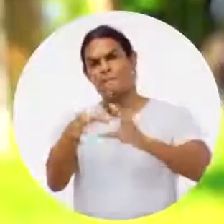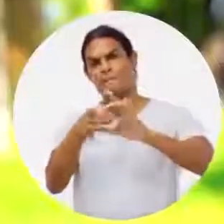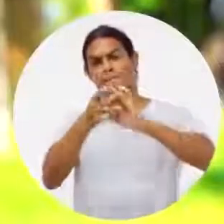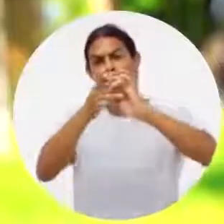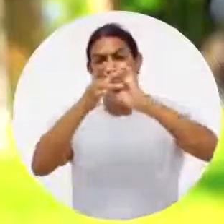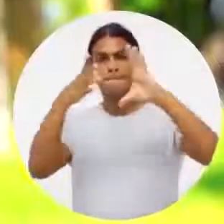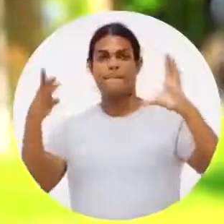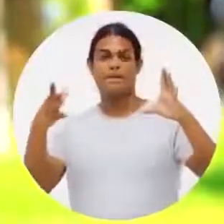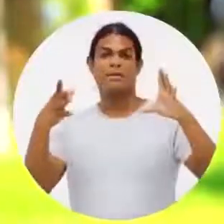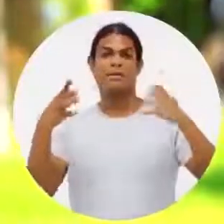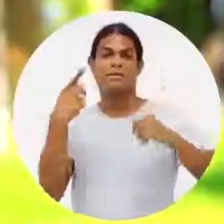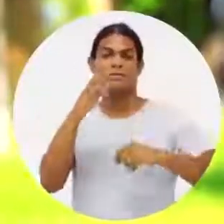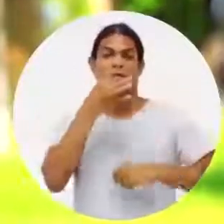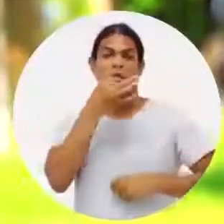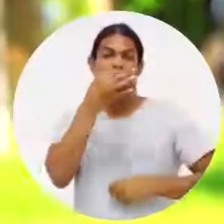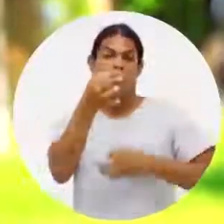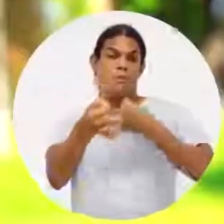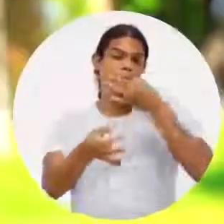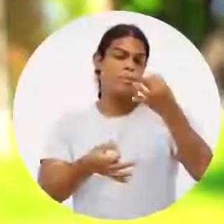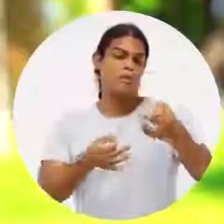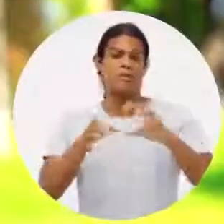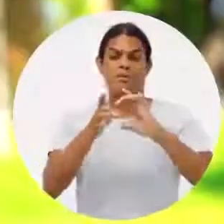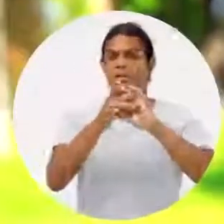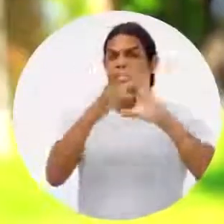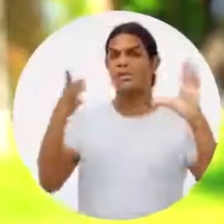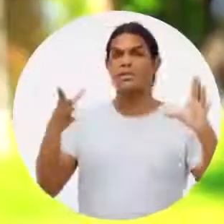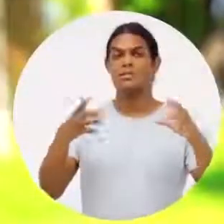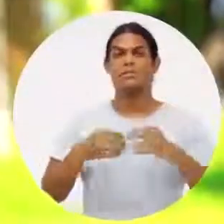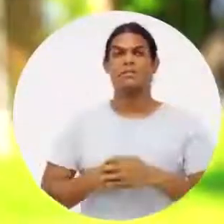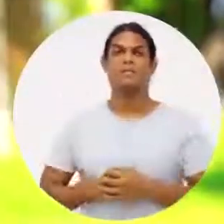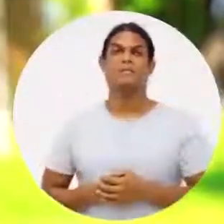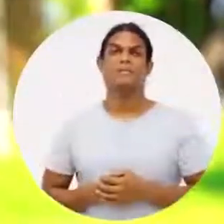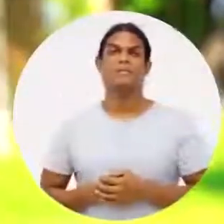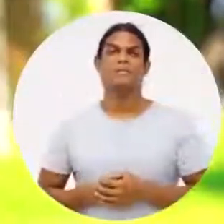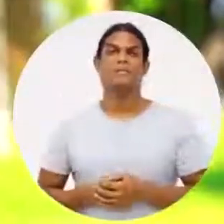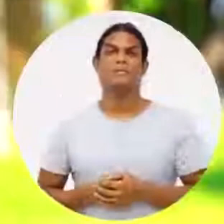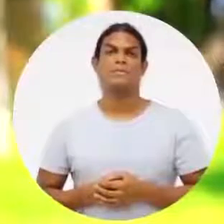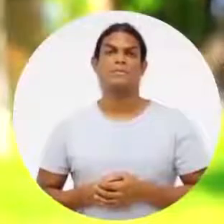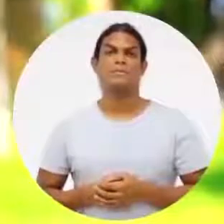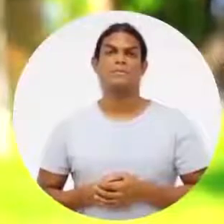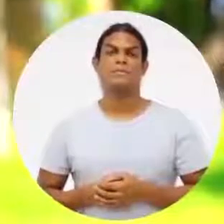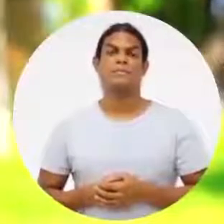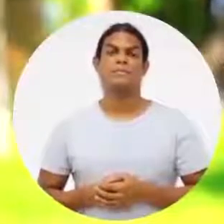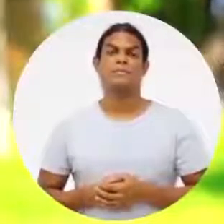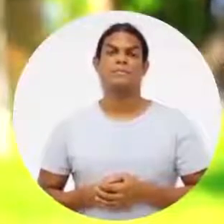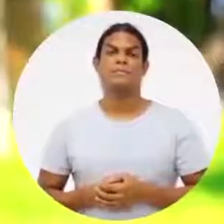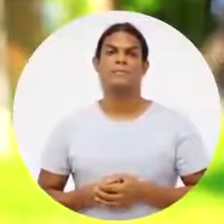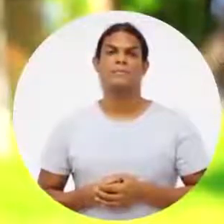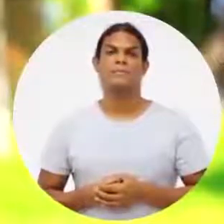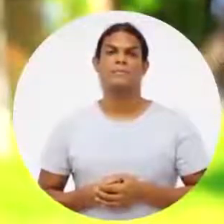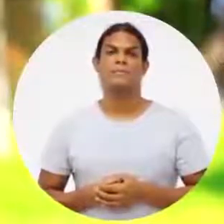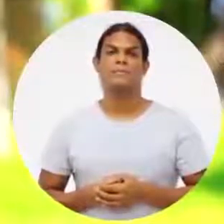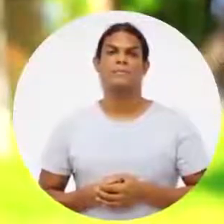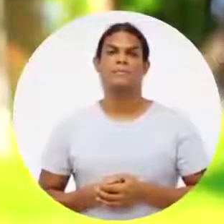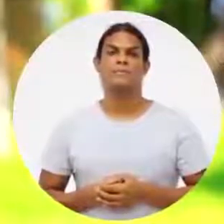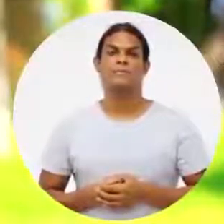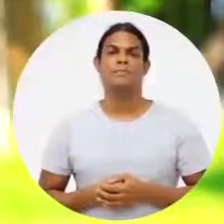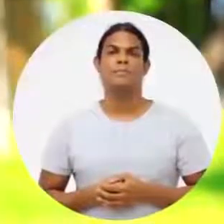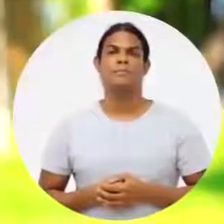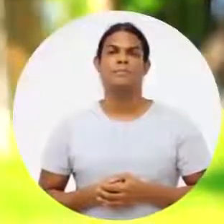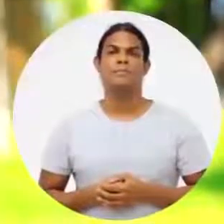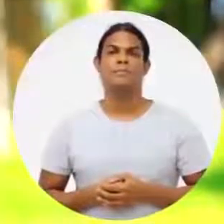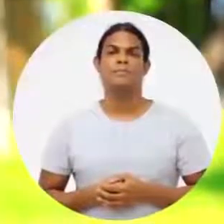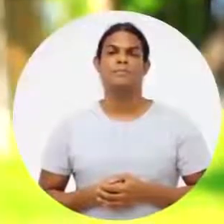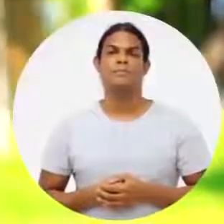a livre expressão, ou seja, não existe uma estrutura pré-moldada, pré-feita pelo pesquisador ou